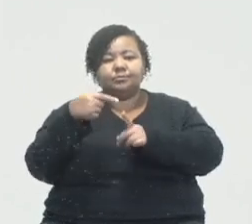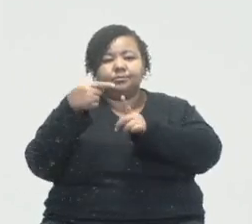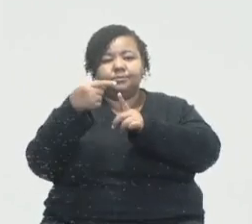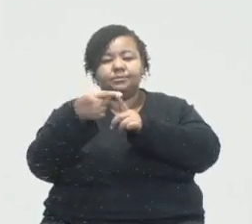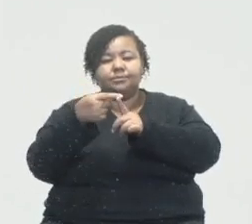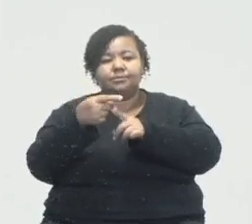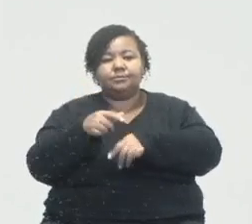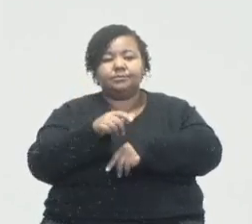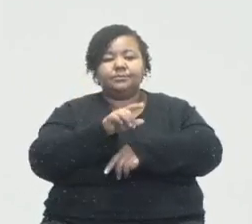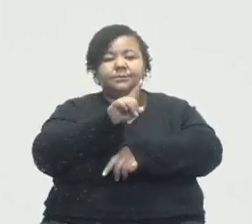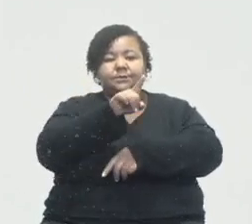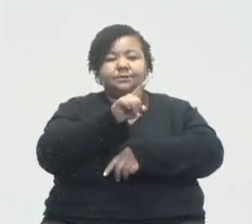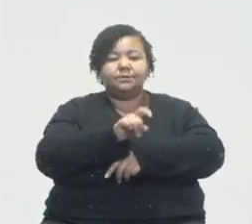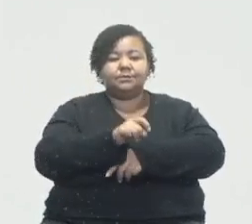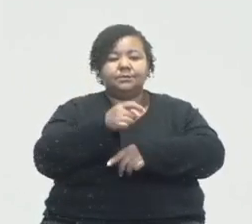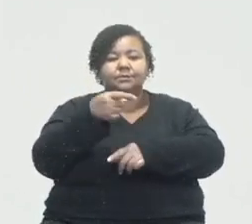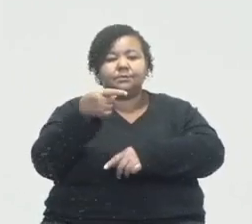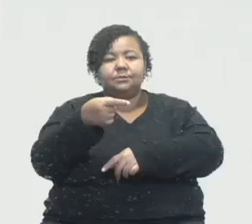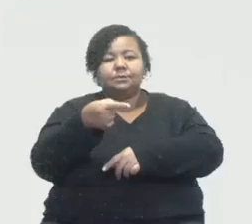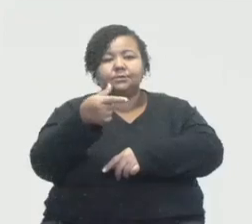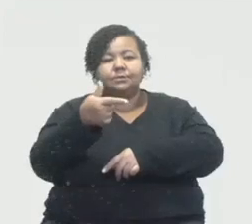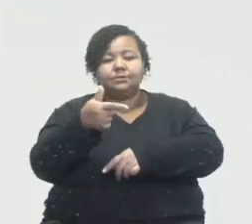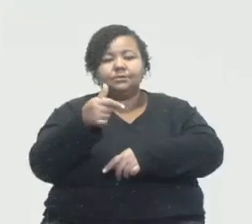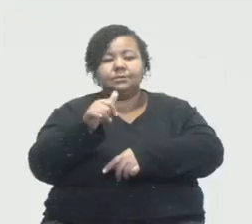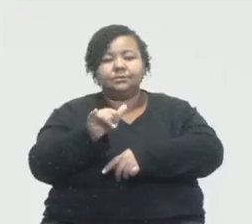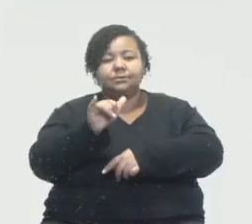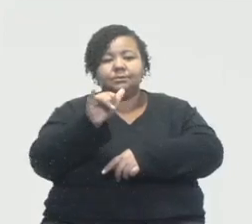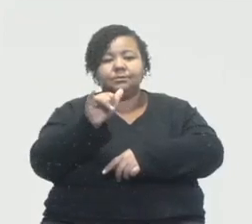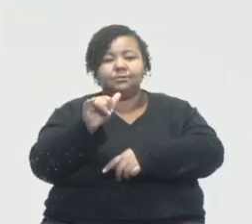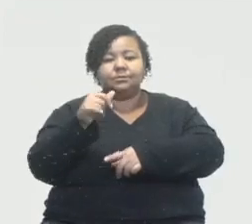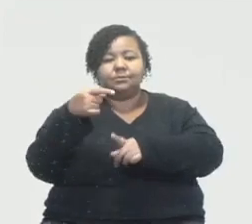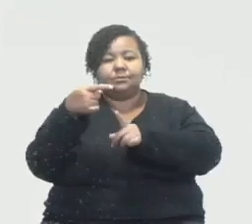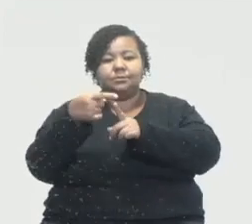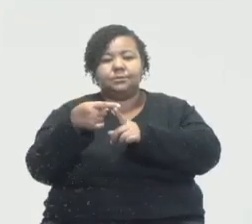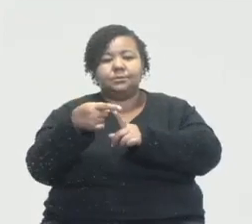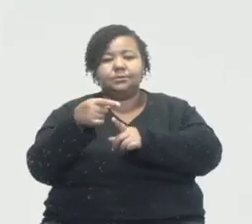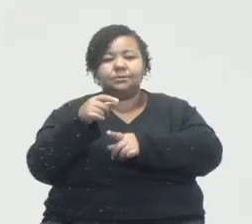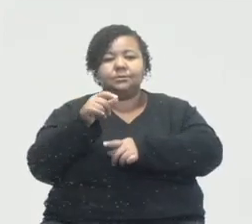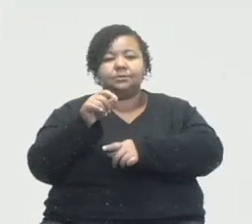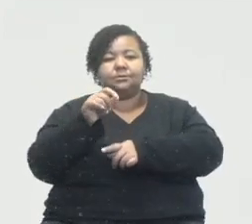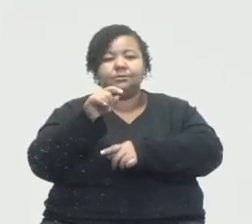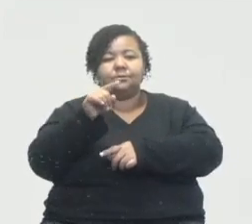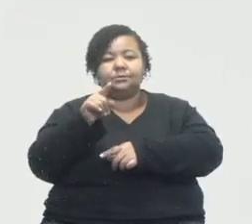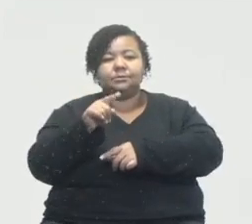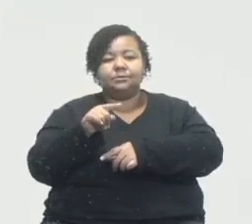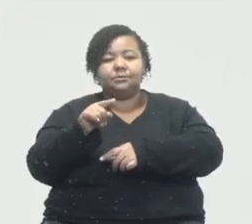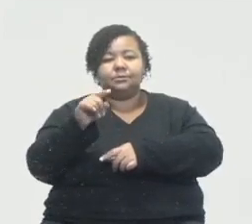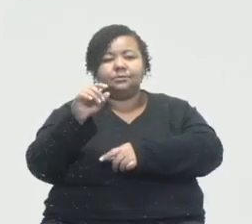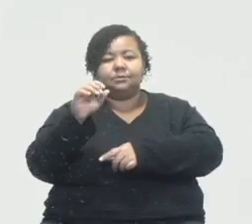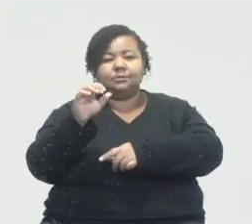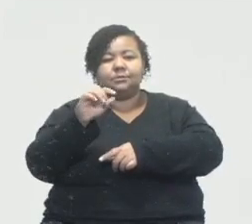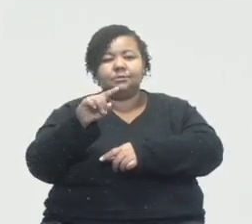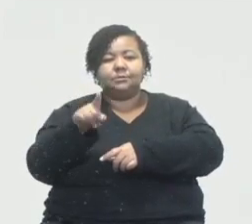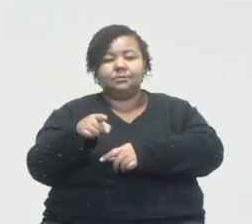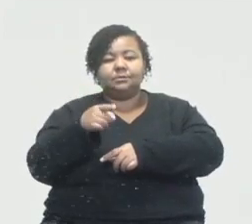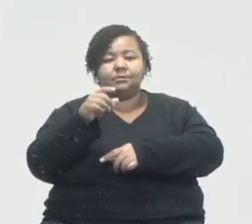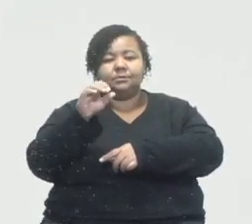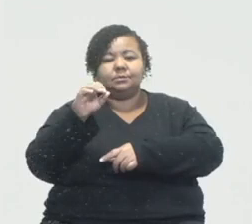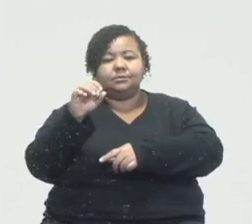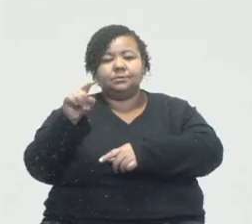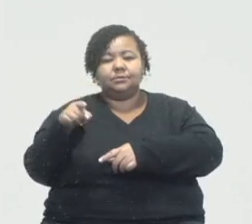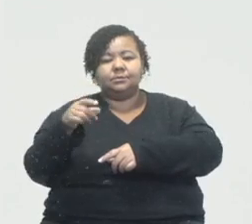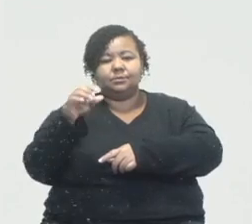mais x menos 2y mais z vezes nosso outro vetor,